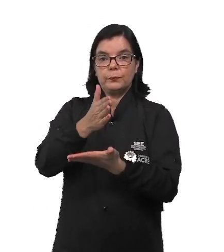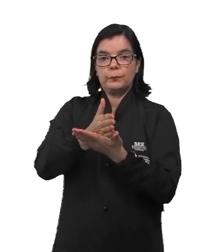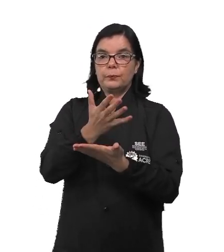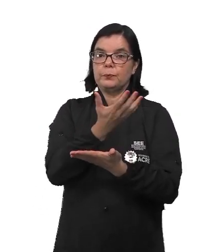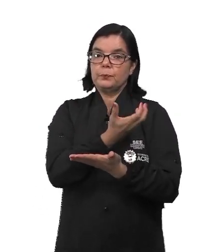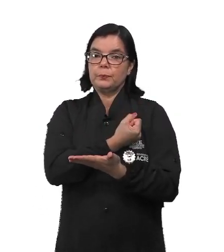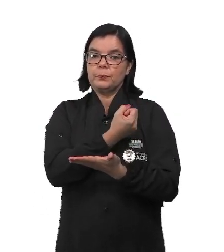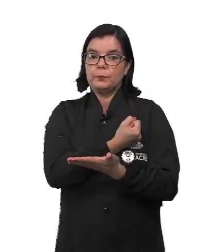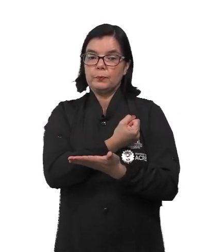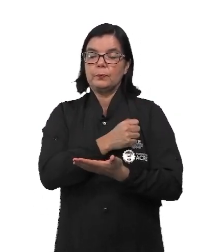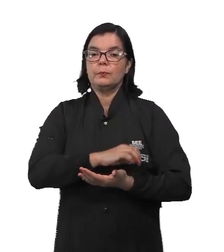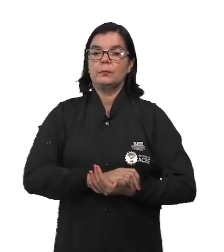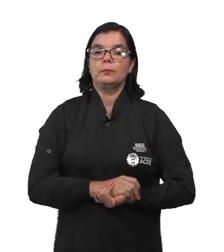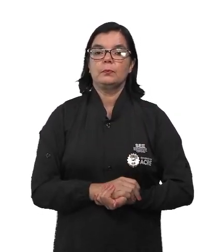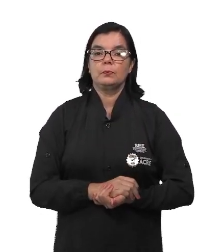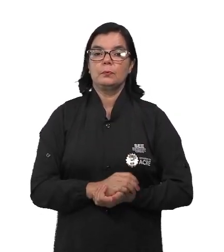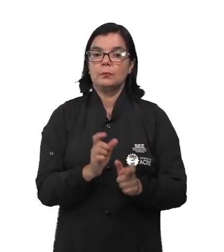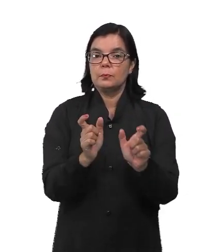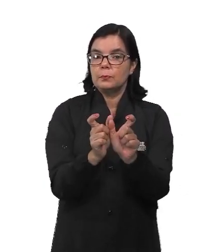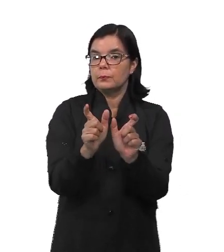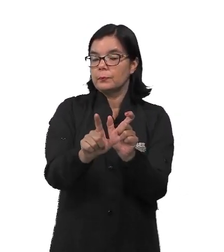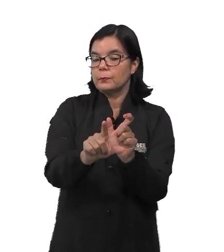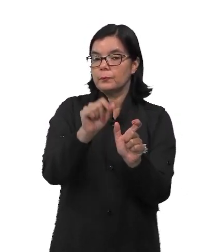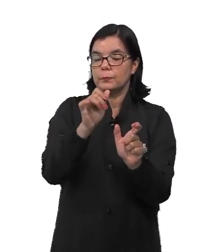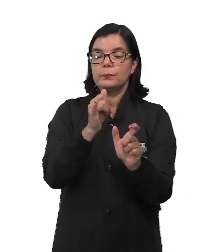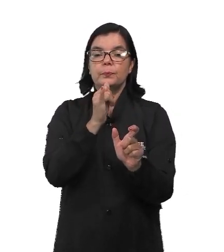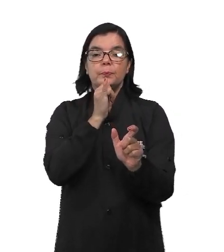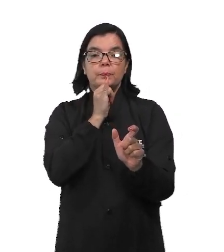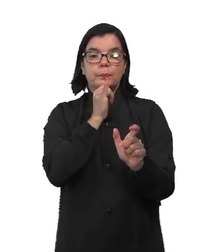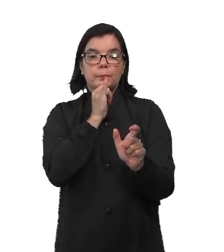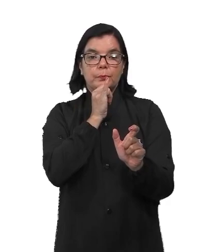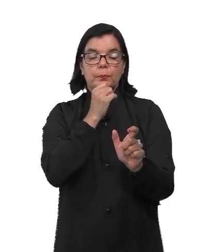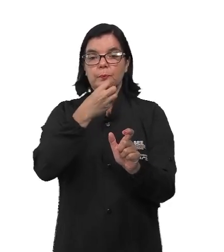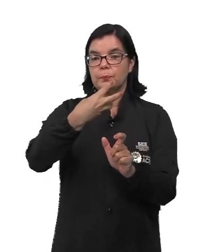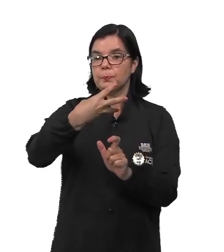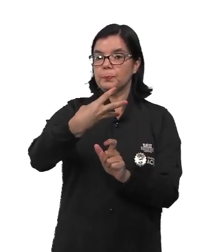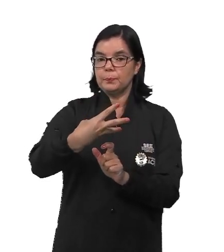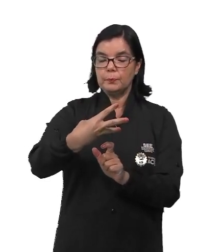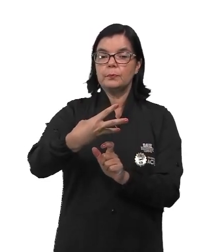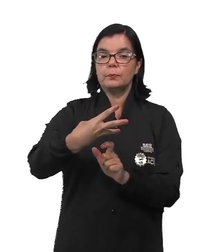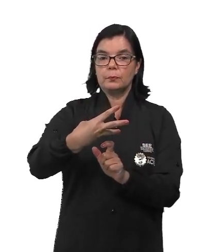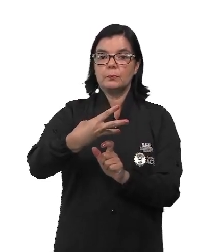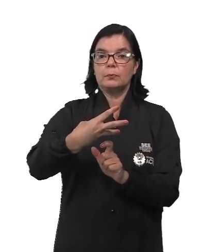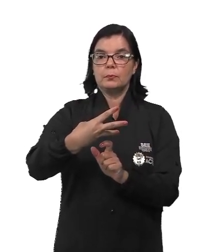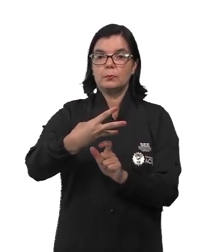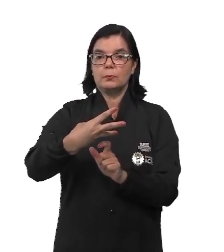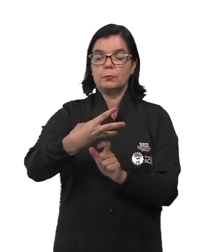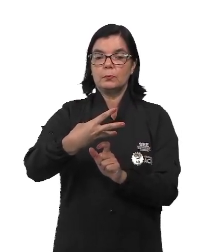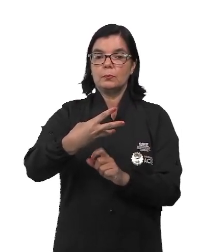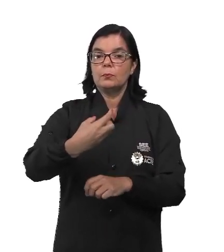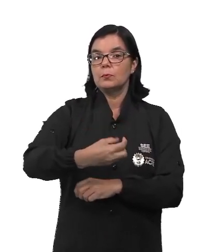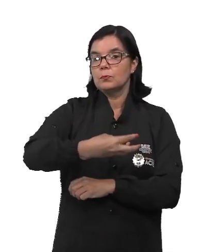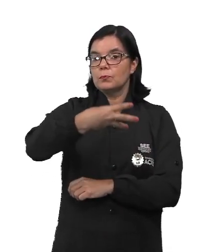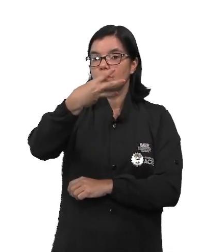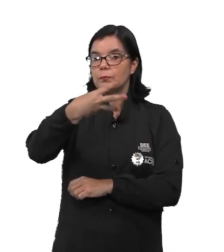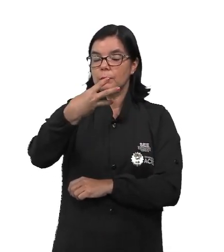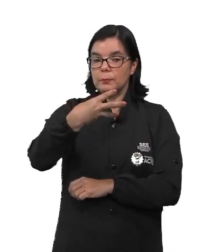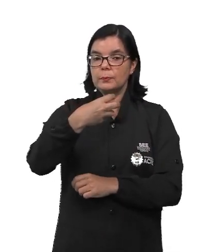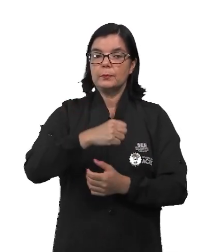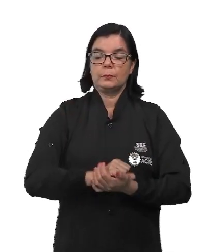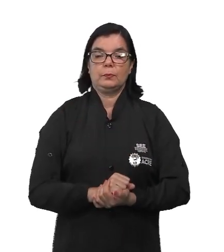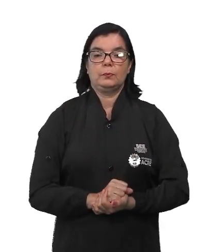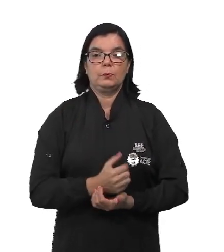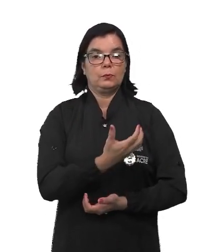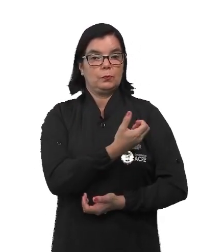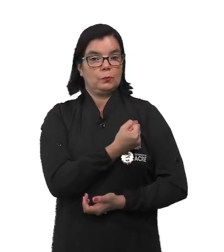é a mediana. Neste caso, o valor central é o 3. O terceiro valor é